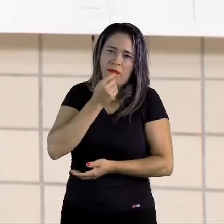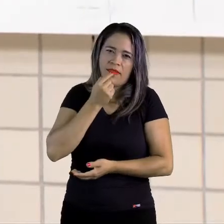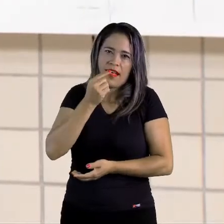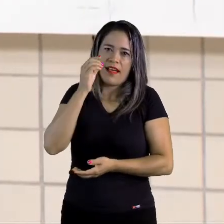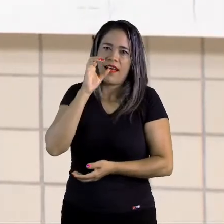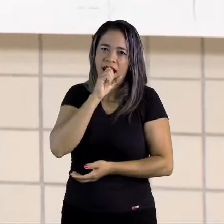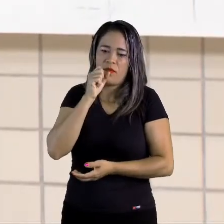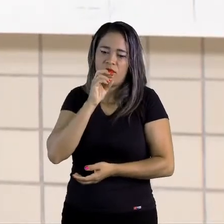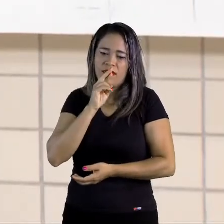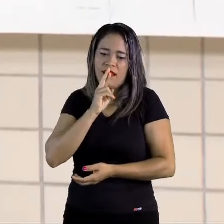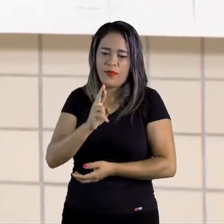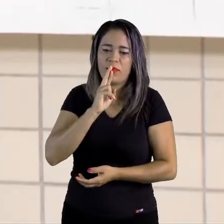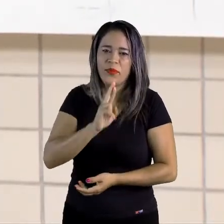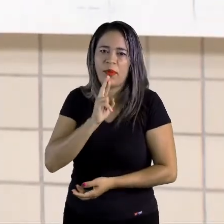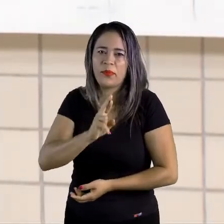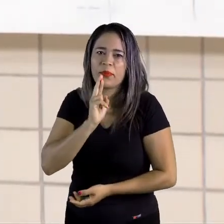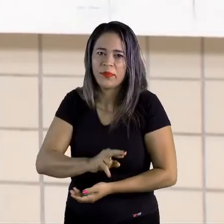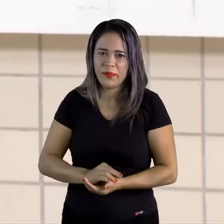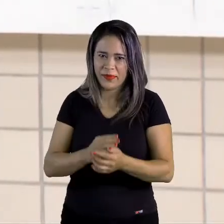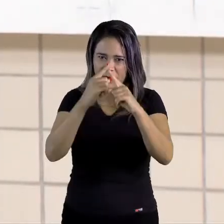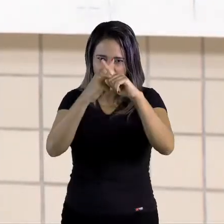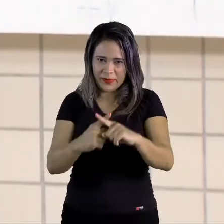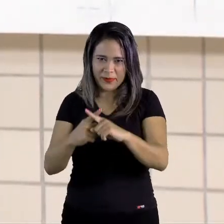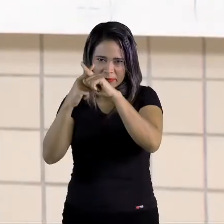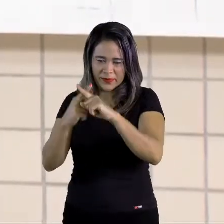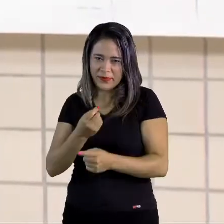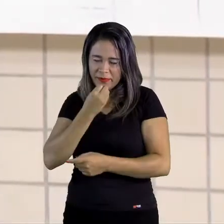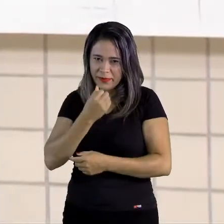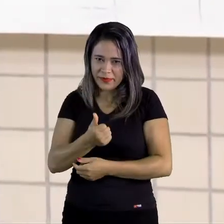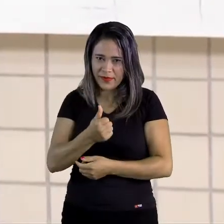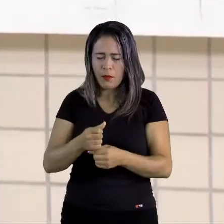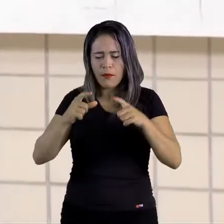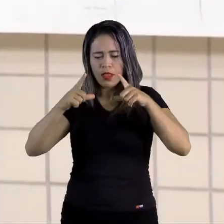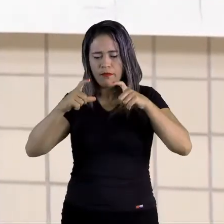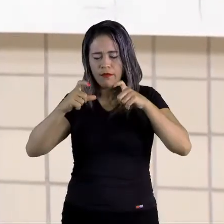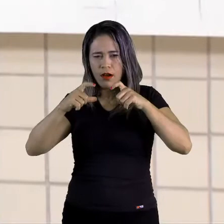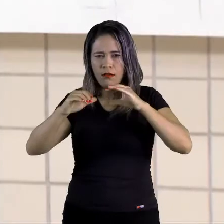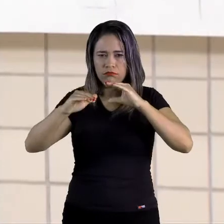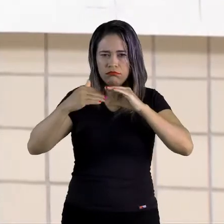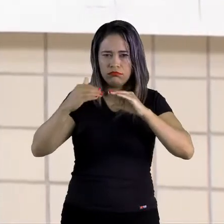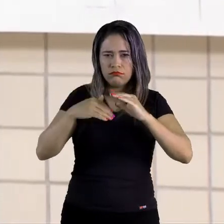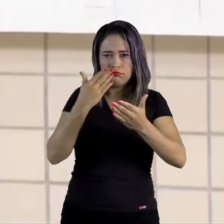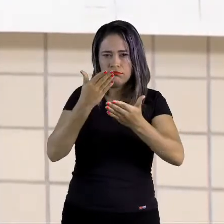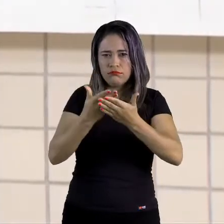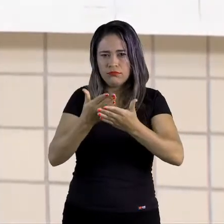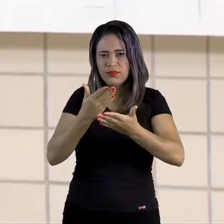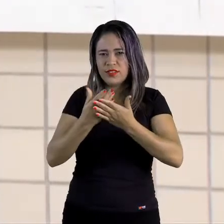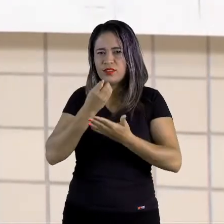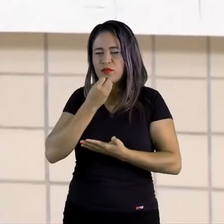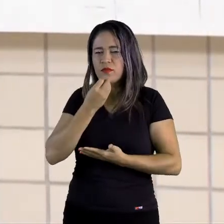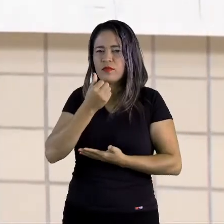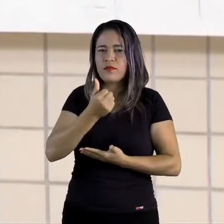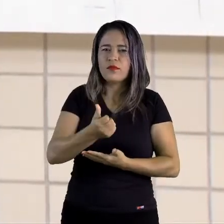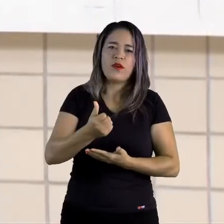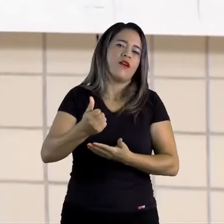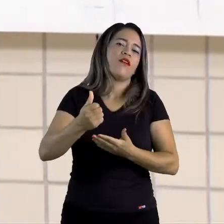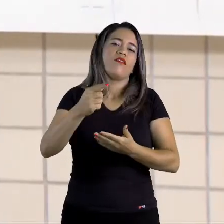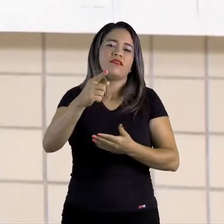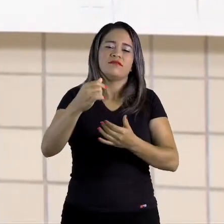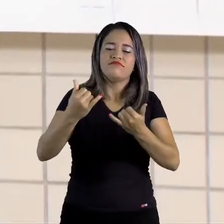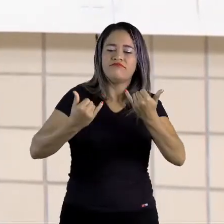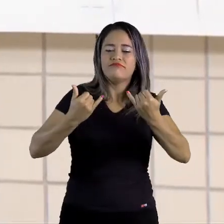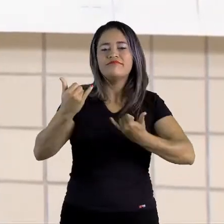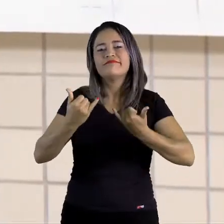da língua a tabuada de multiplicar, tá bom, turminha? Mande fotos de vocês estudando, é tão bom saber notícias de